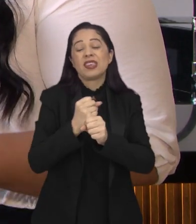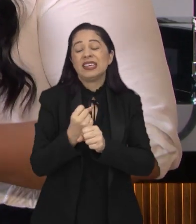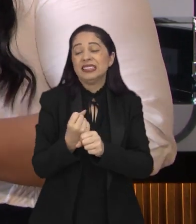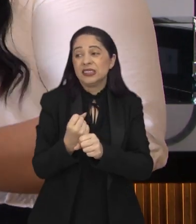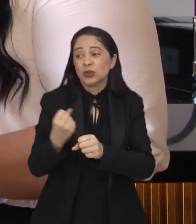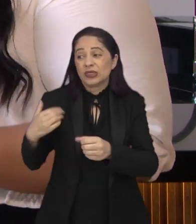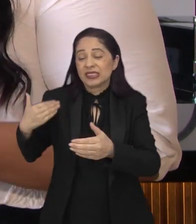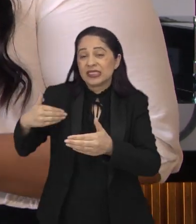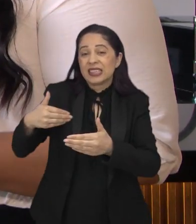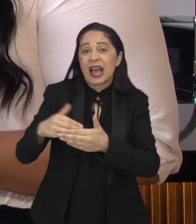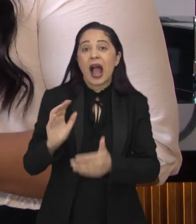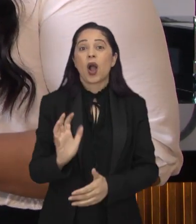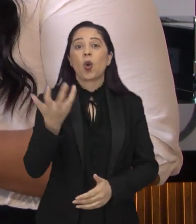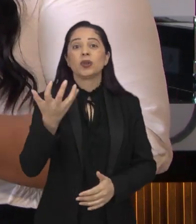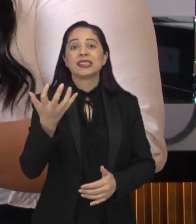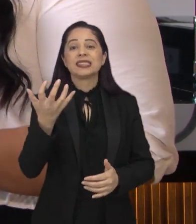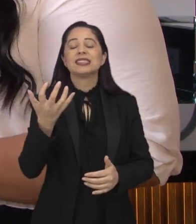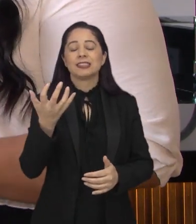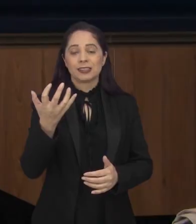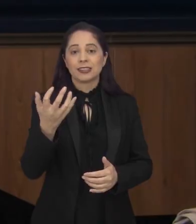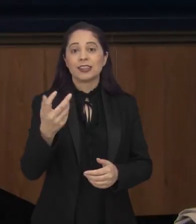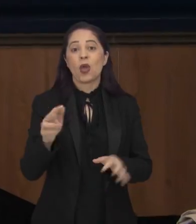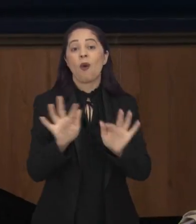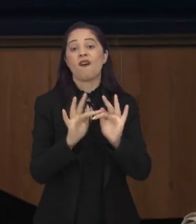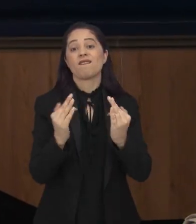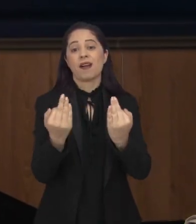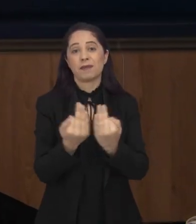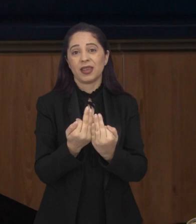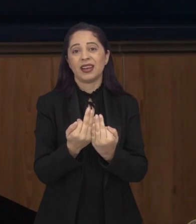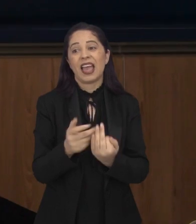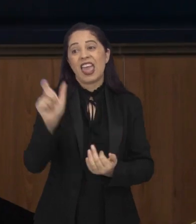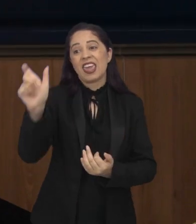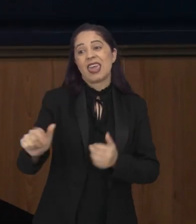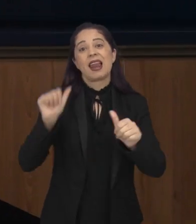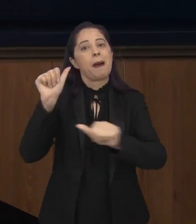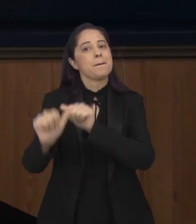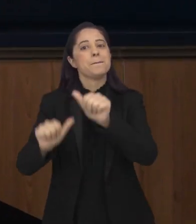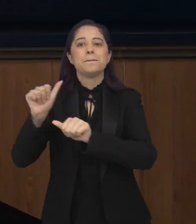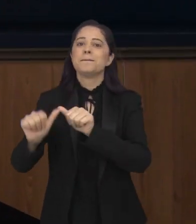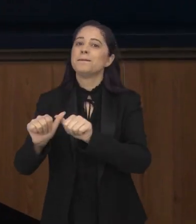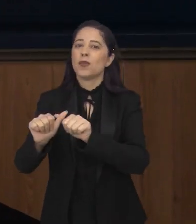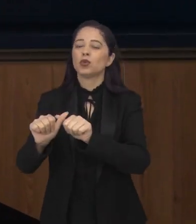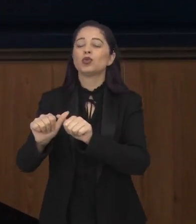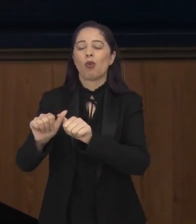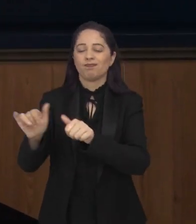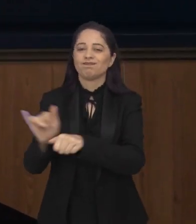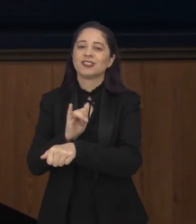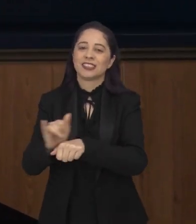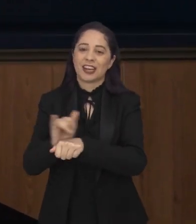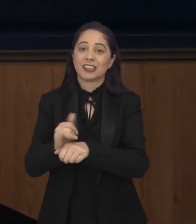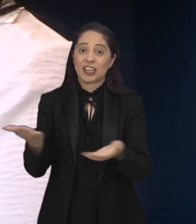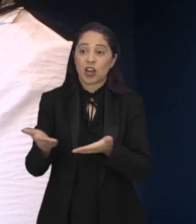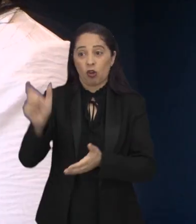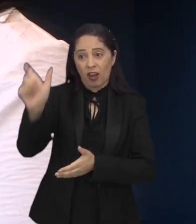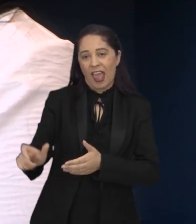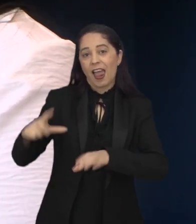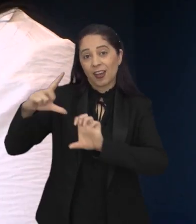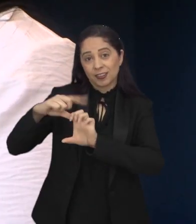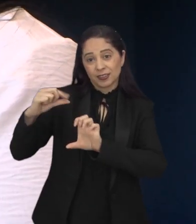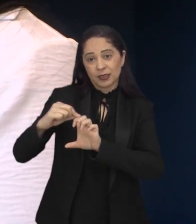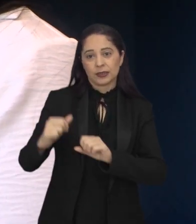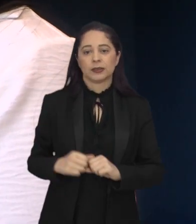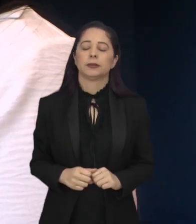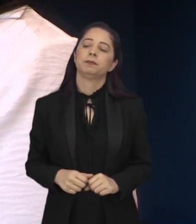uma notícia inesperada na família fez com que ela mudasse de planos e se tornasse empreendedora. Foi